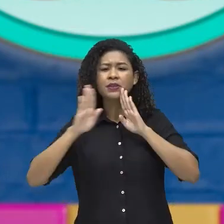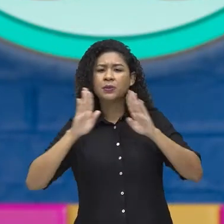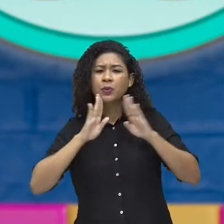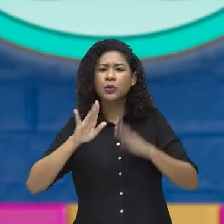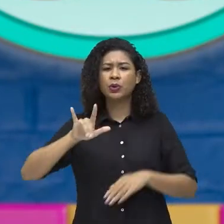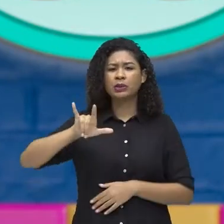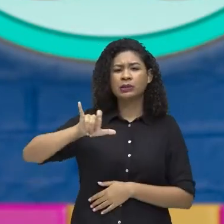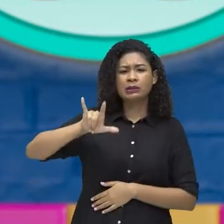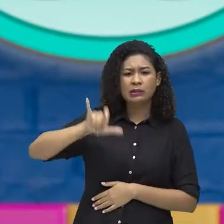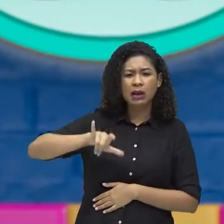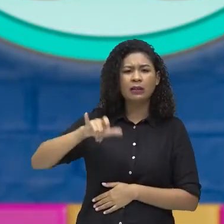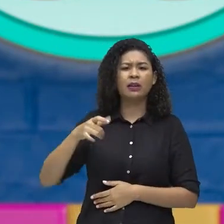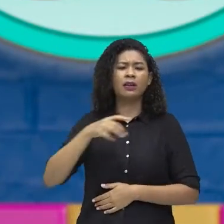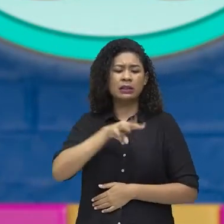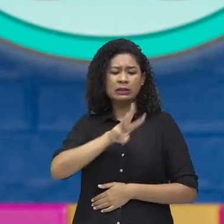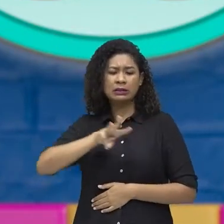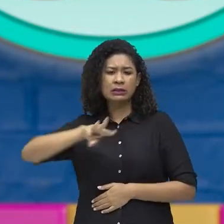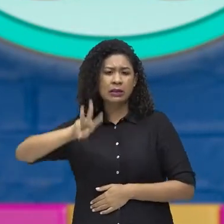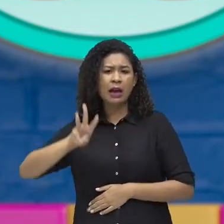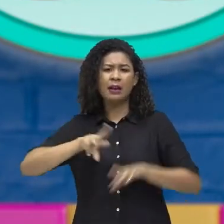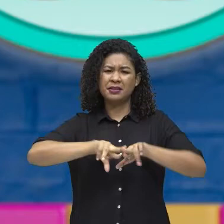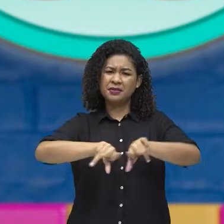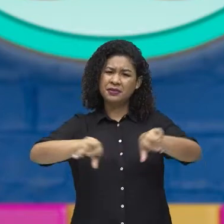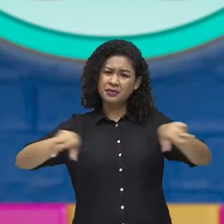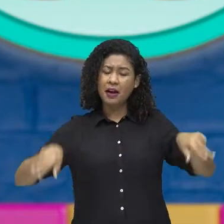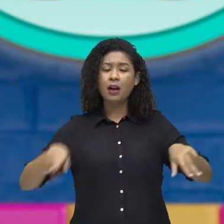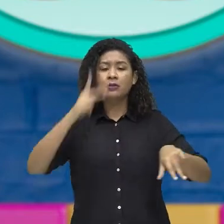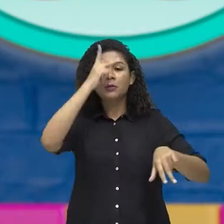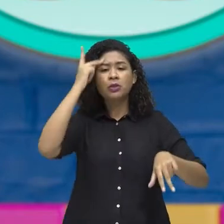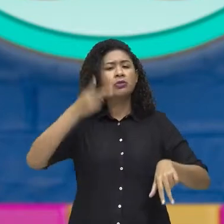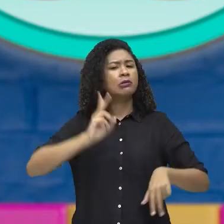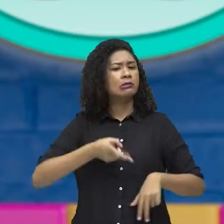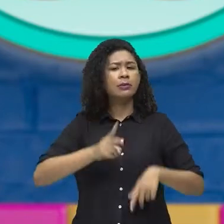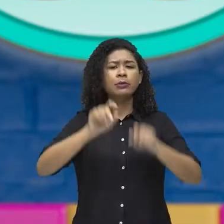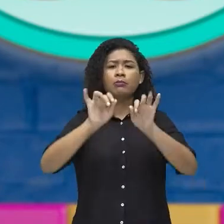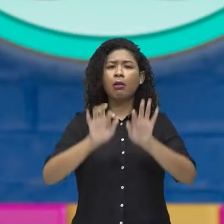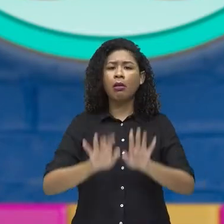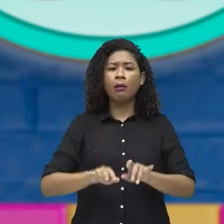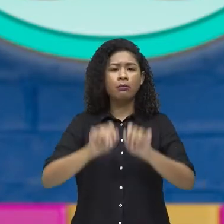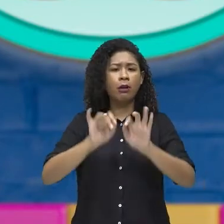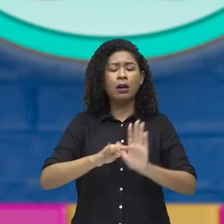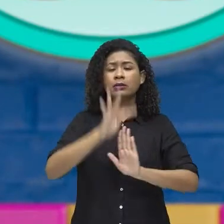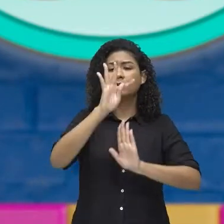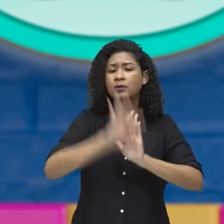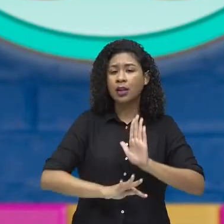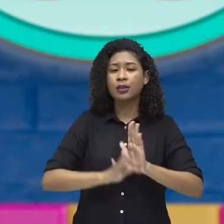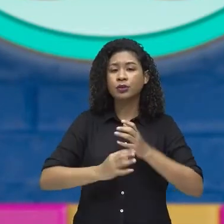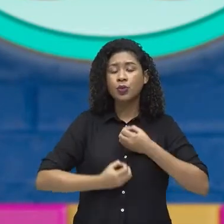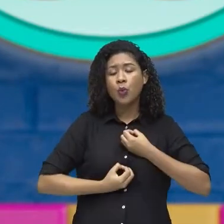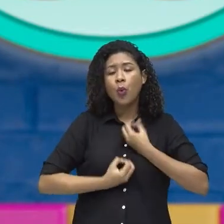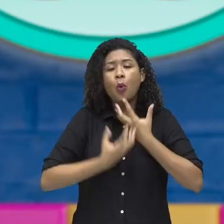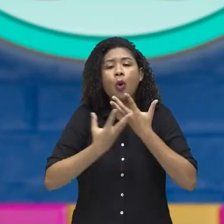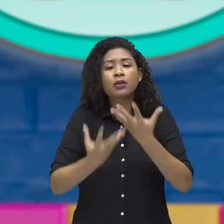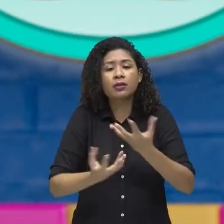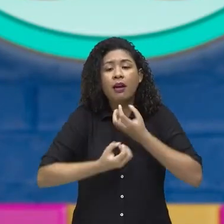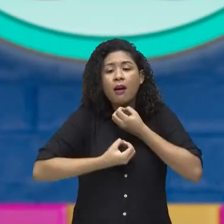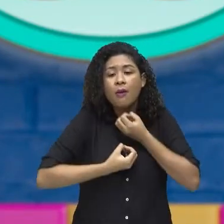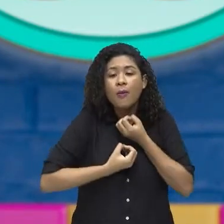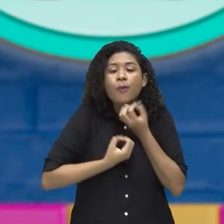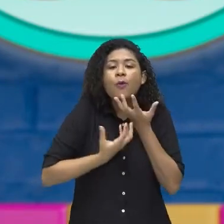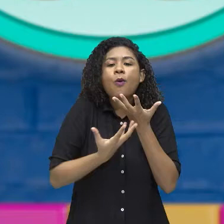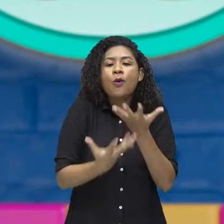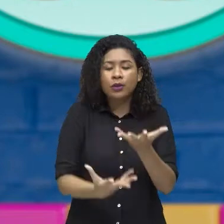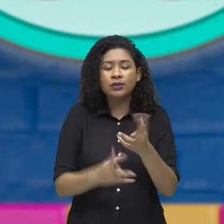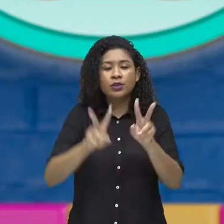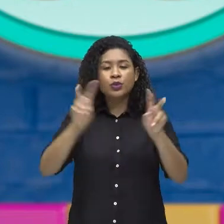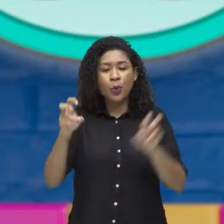Instagram, blogs, as pessoas acabam escrevendo, trazendo reflexões aí que falam de si e às vezes conecta com o outro também. A